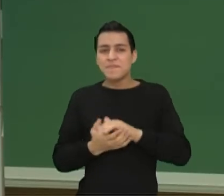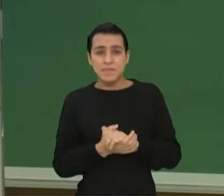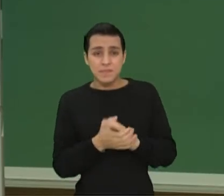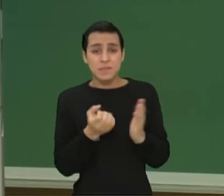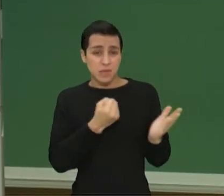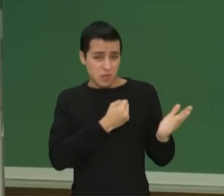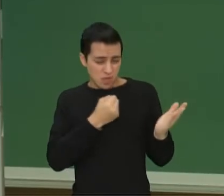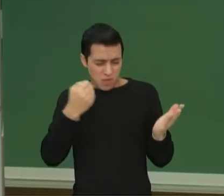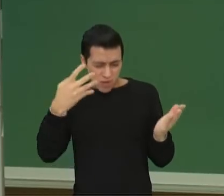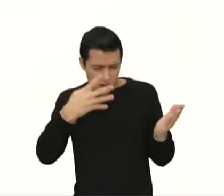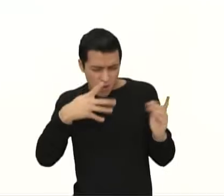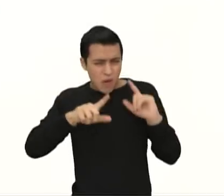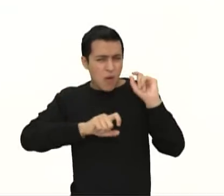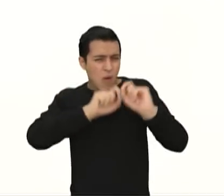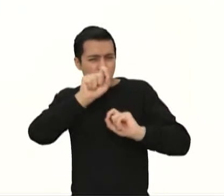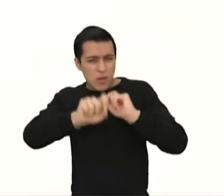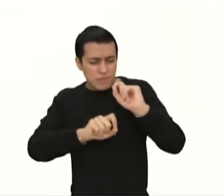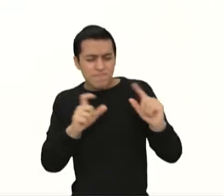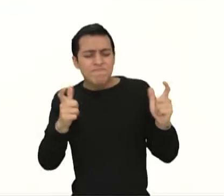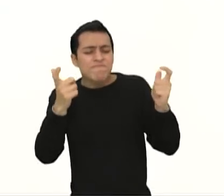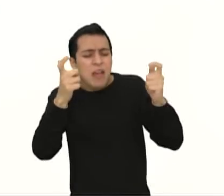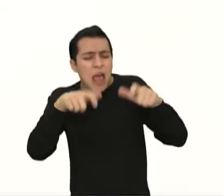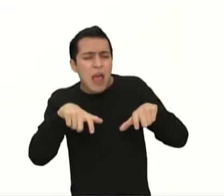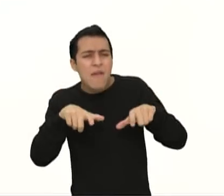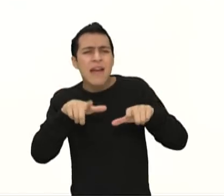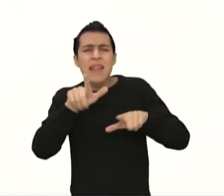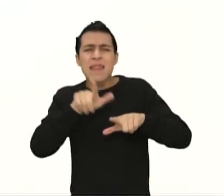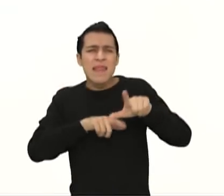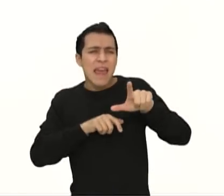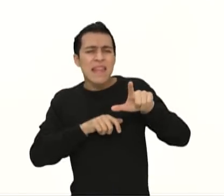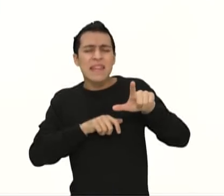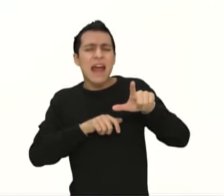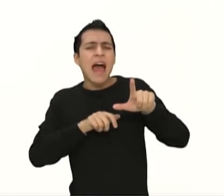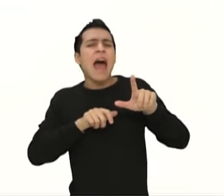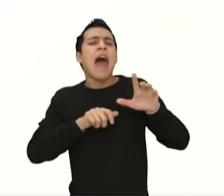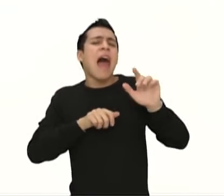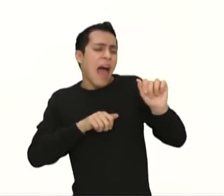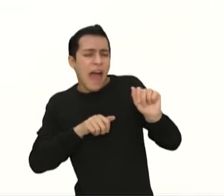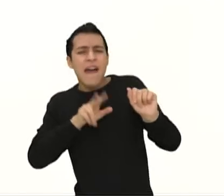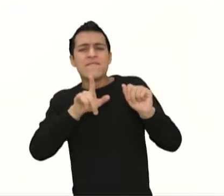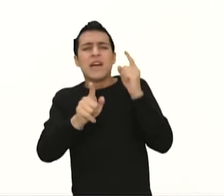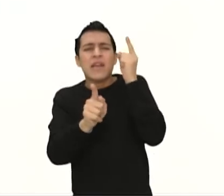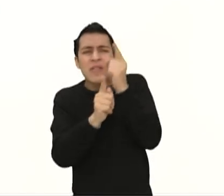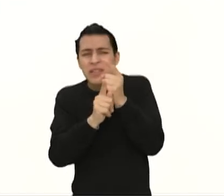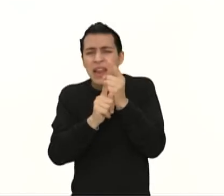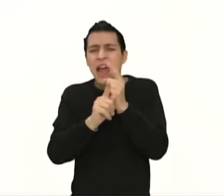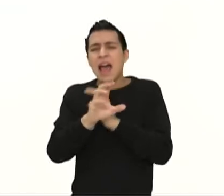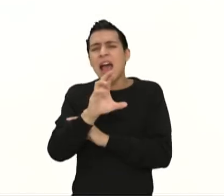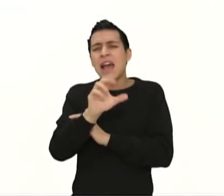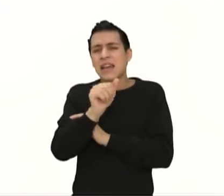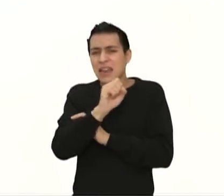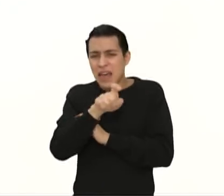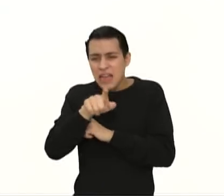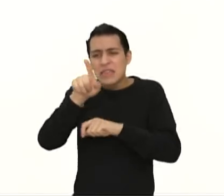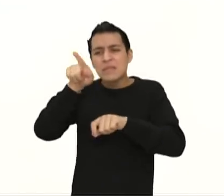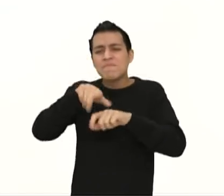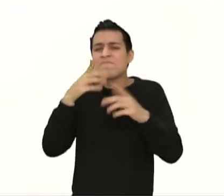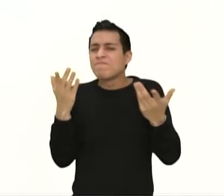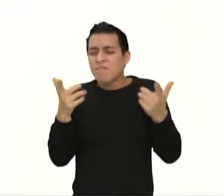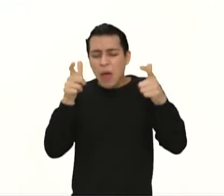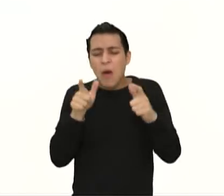Número 4. Aonde a letra A vai se encontrar com a crase para onde ela estava